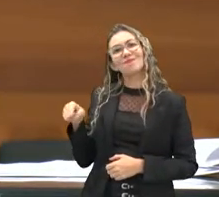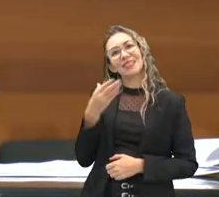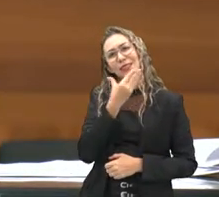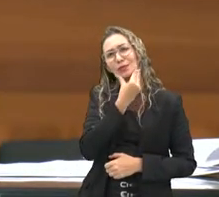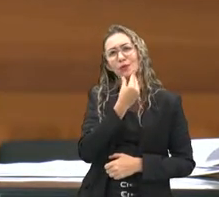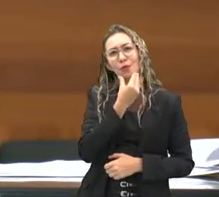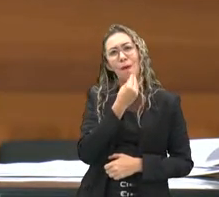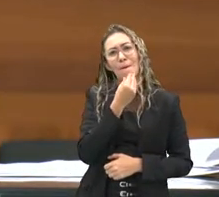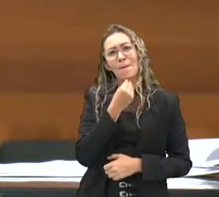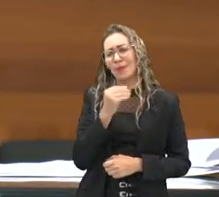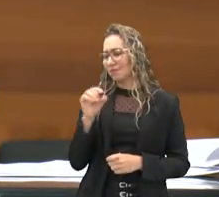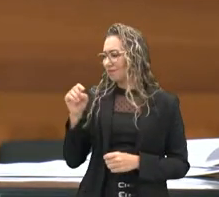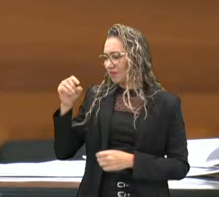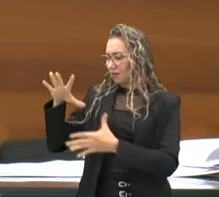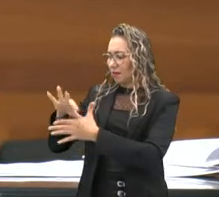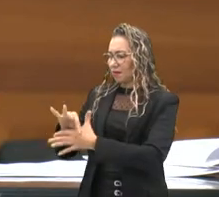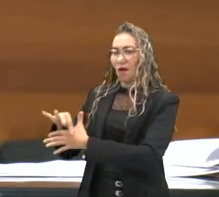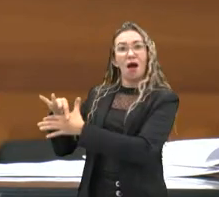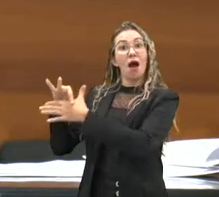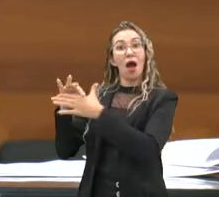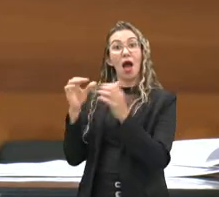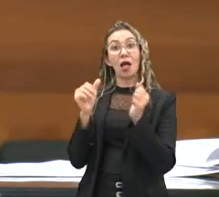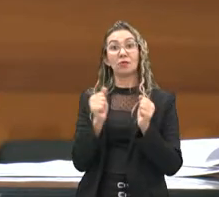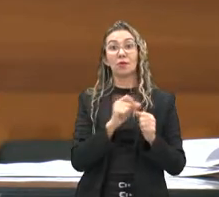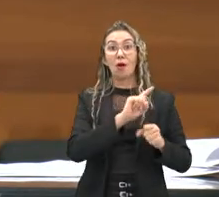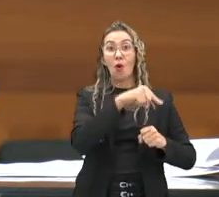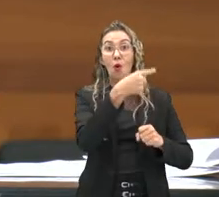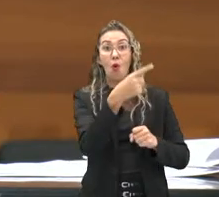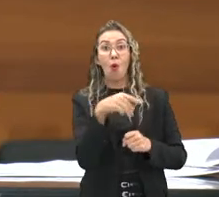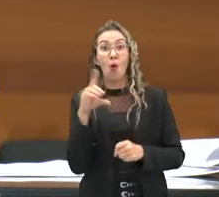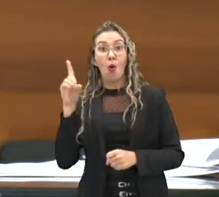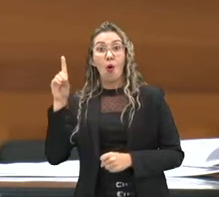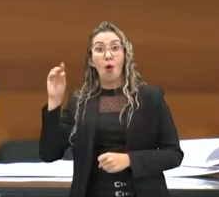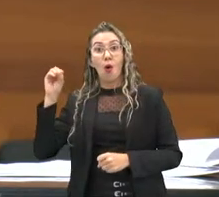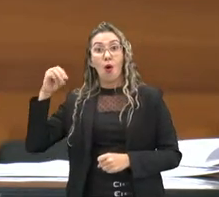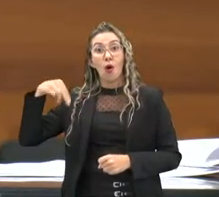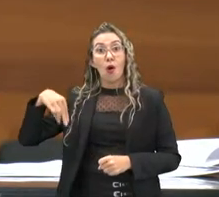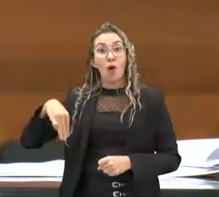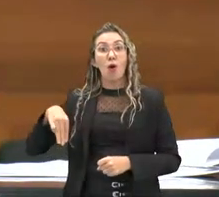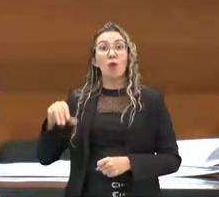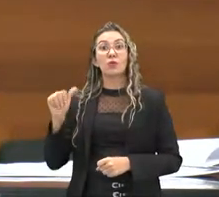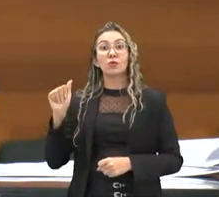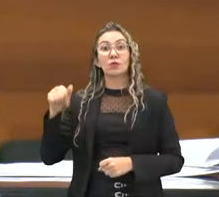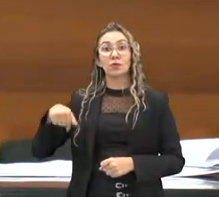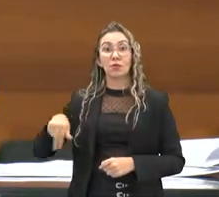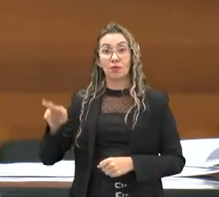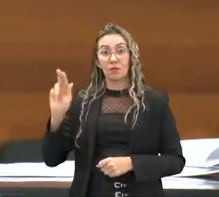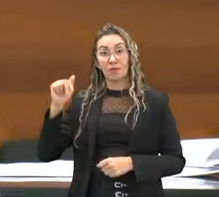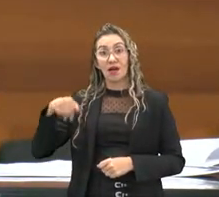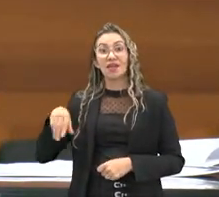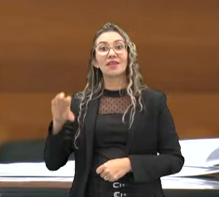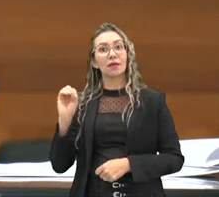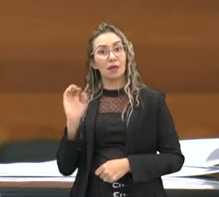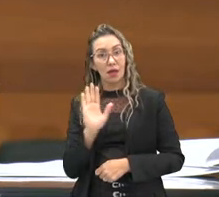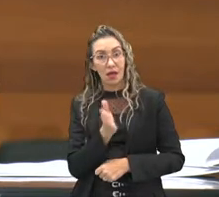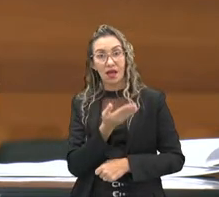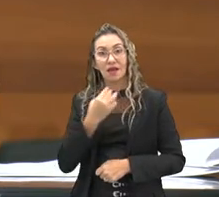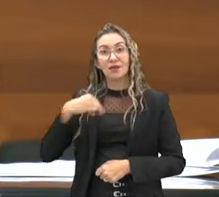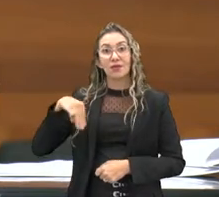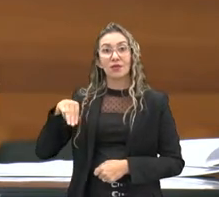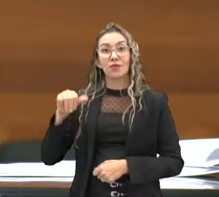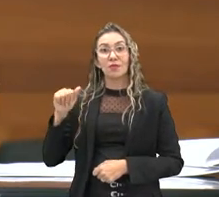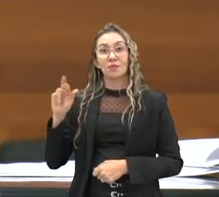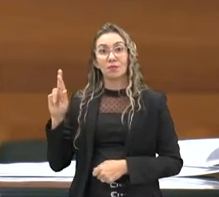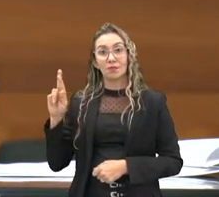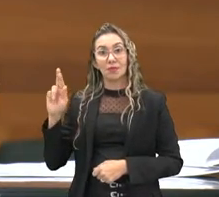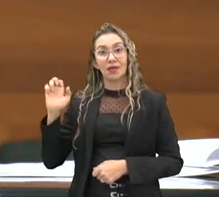Esse era o Filinto Miller, que ao lado de Dom Aquino Correia, de Marechal Rondão, de Ponce de Arruda, de